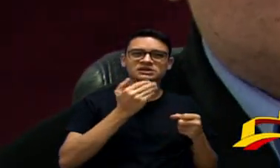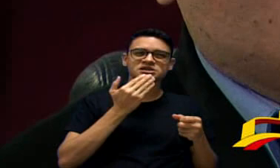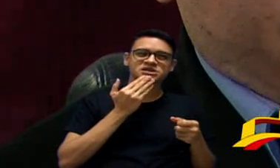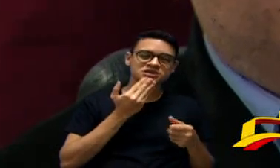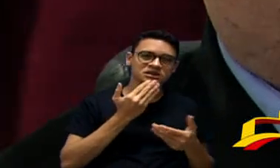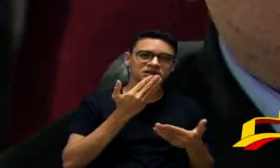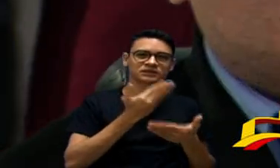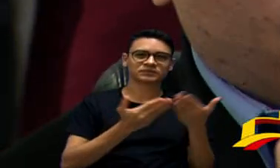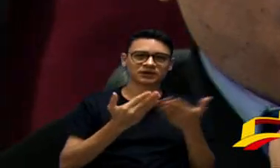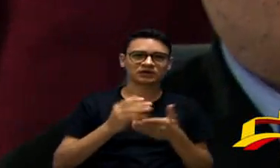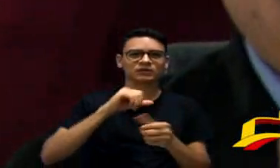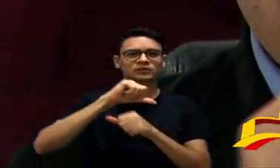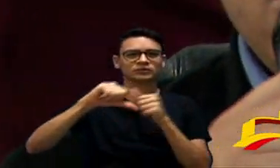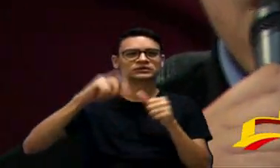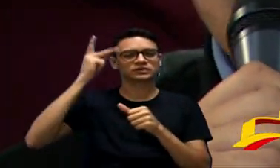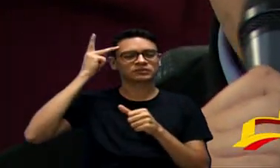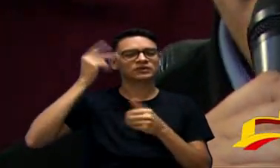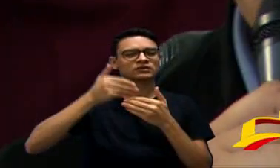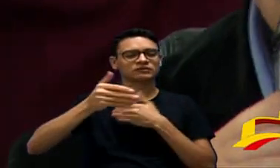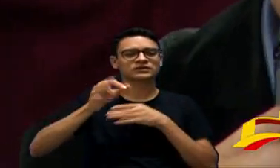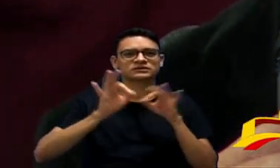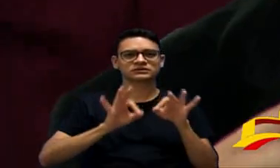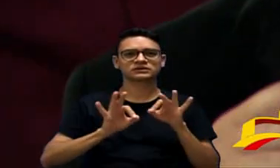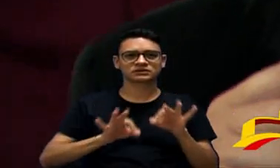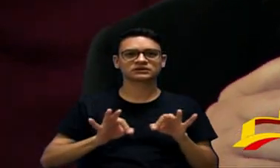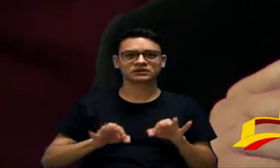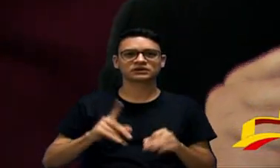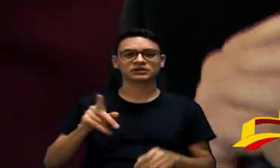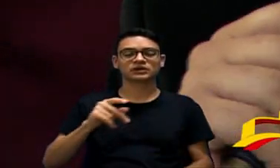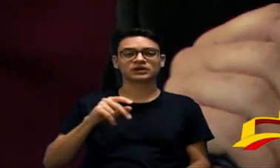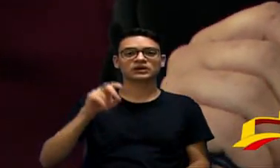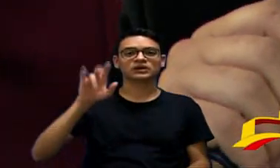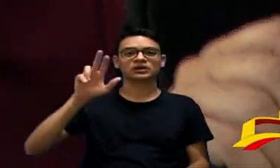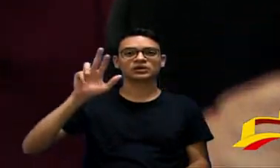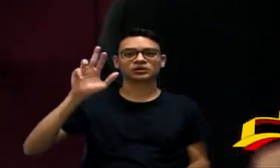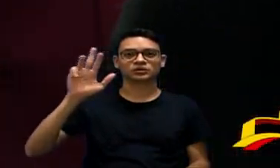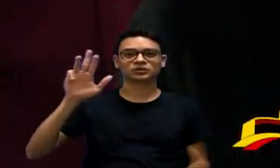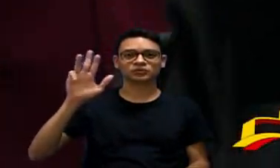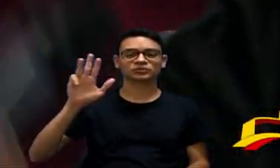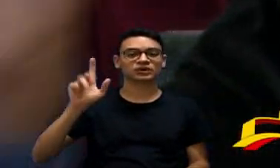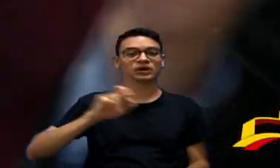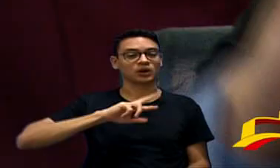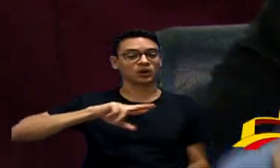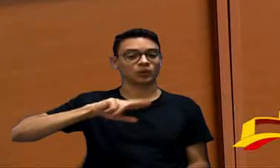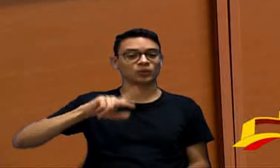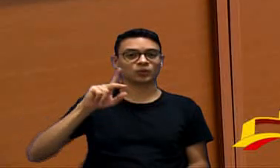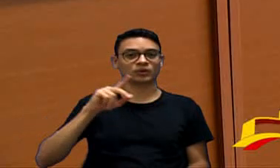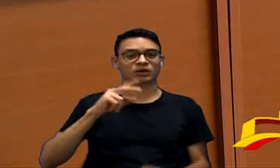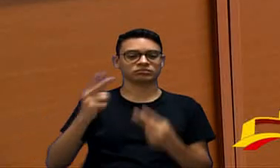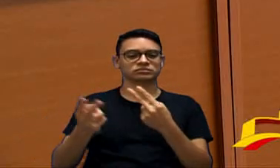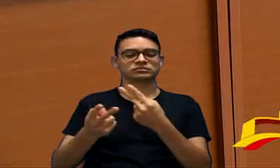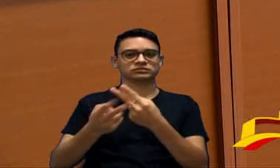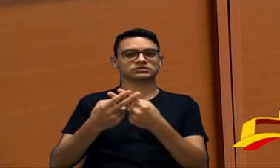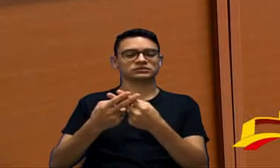sim. Tarcísio de Freitas vai mudar São Paulo. E Lula não é ex-presidiado, não. É reeducando.